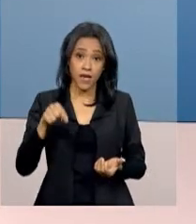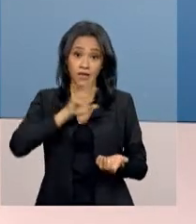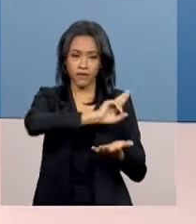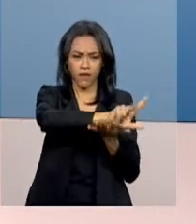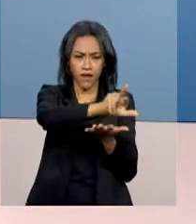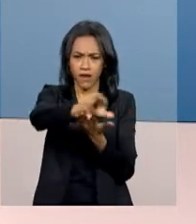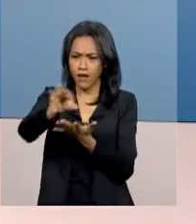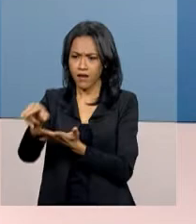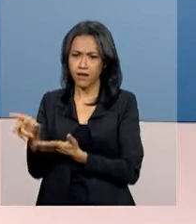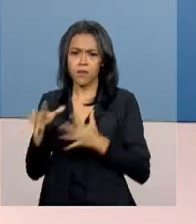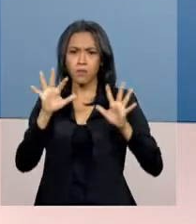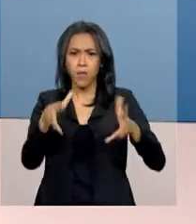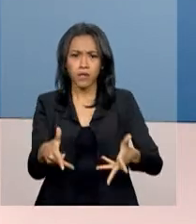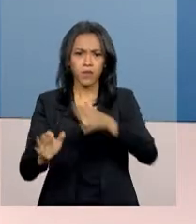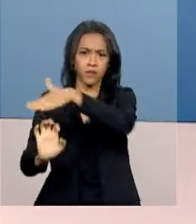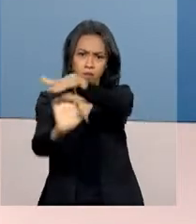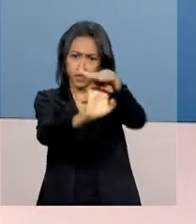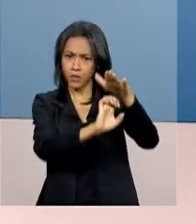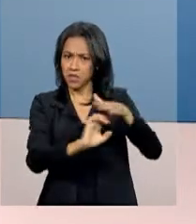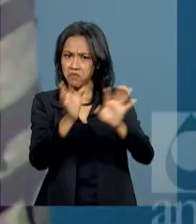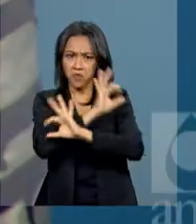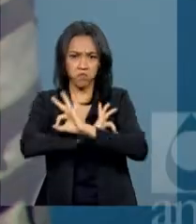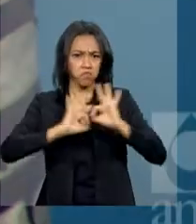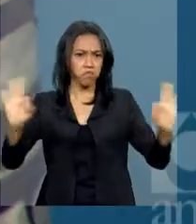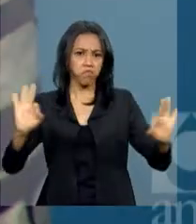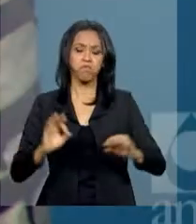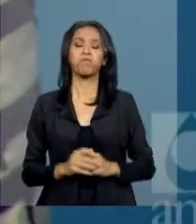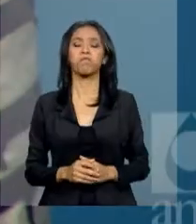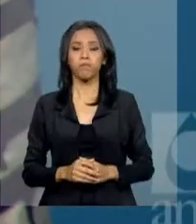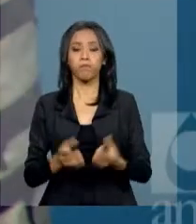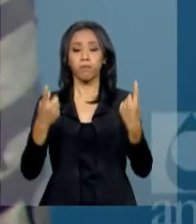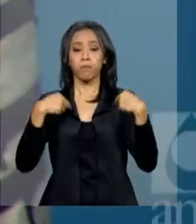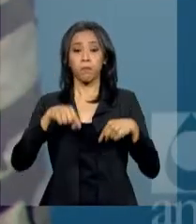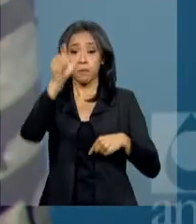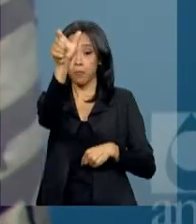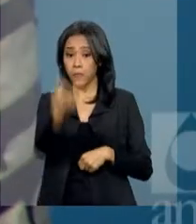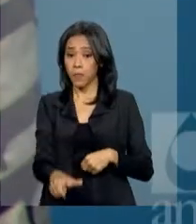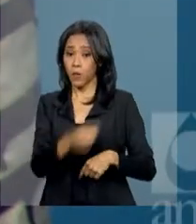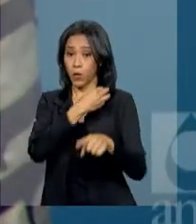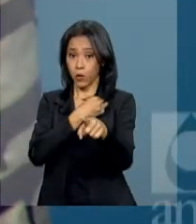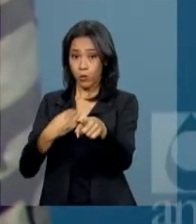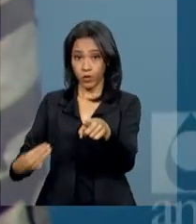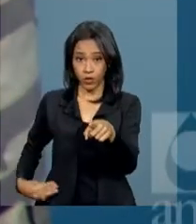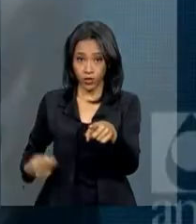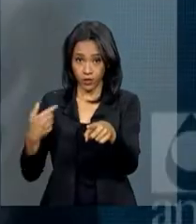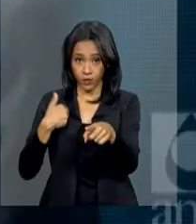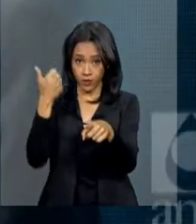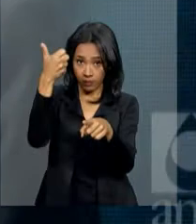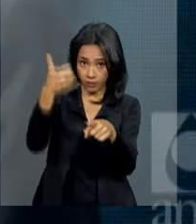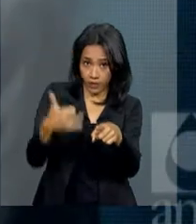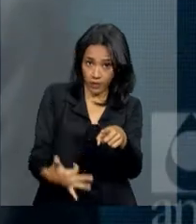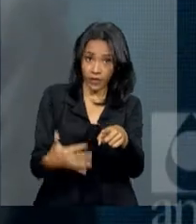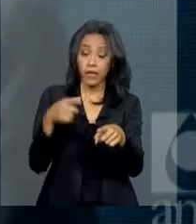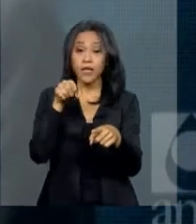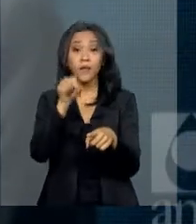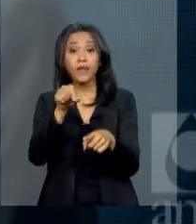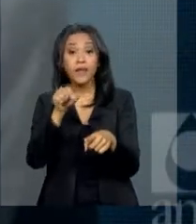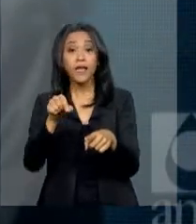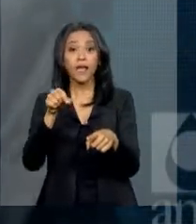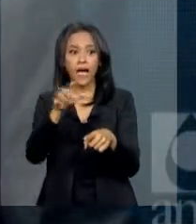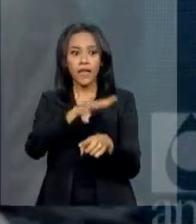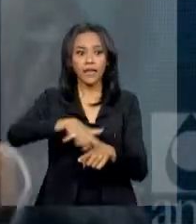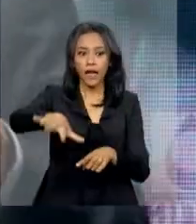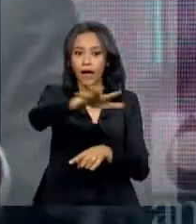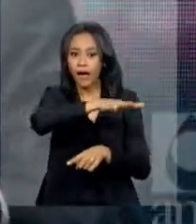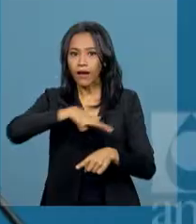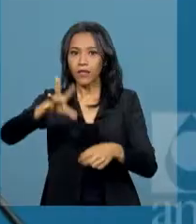também outros estados nada que a gente obteve para o ministro de minas e energia moreira franco a concorrência na área de petróleo